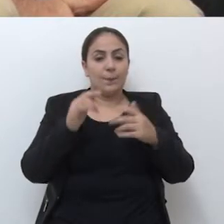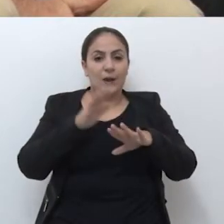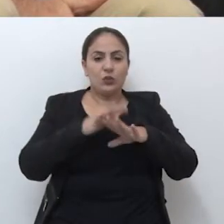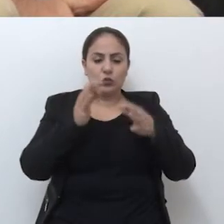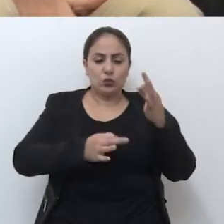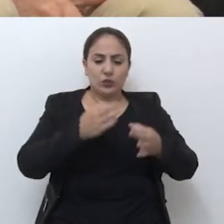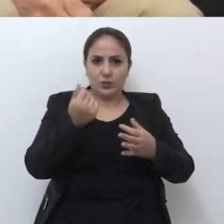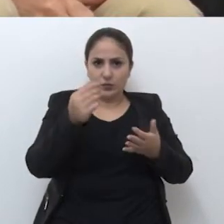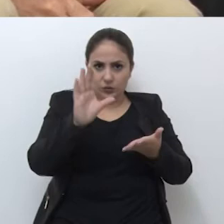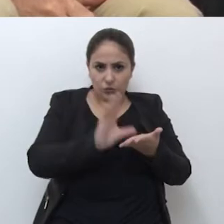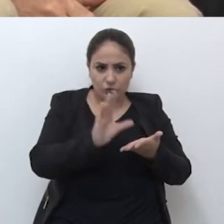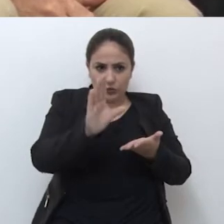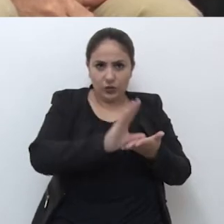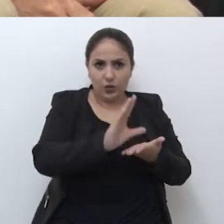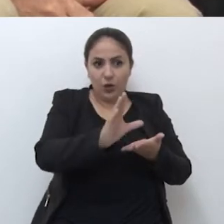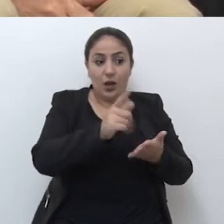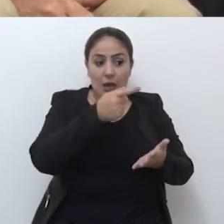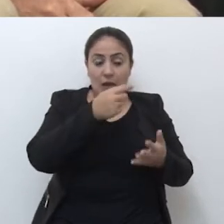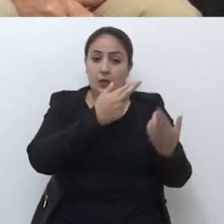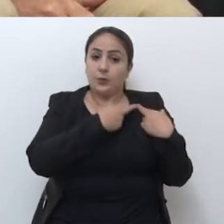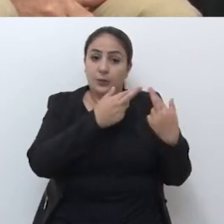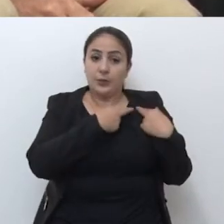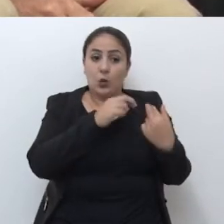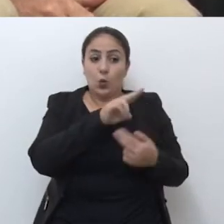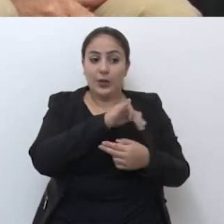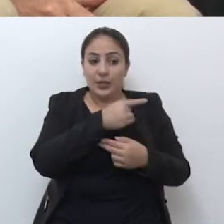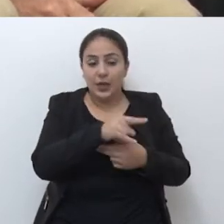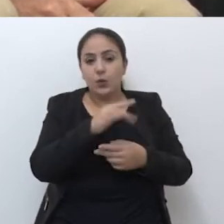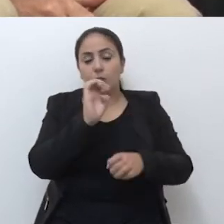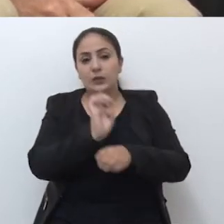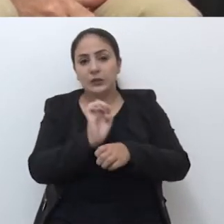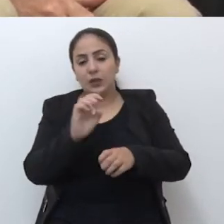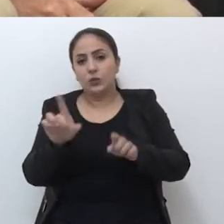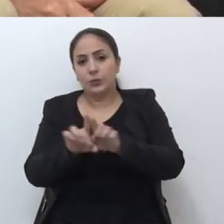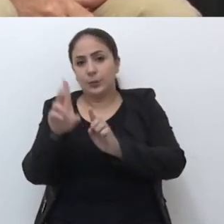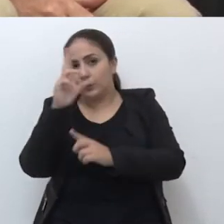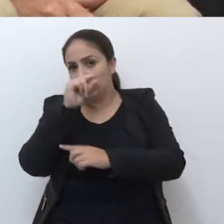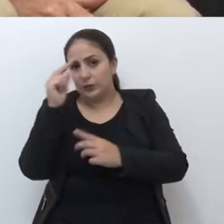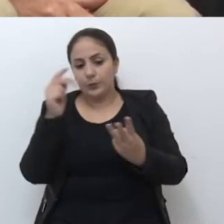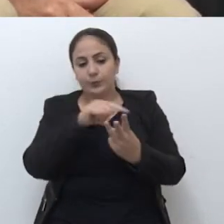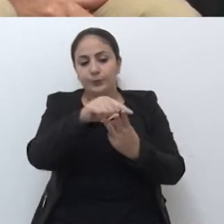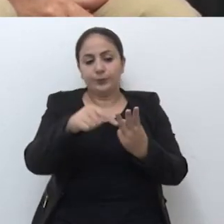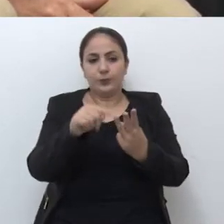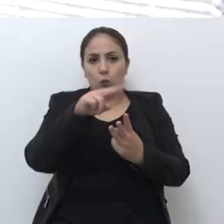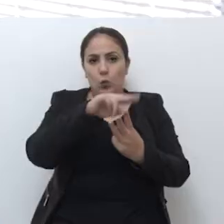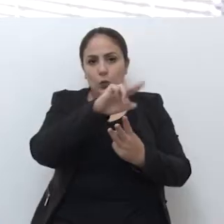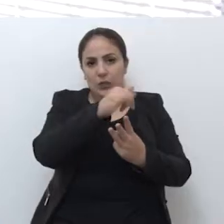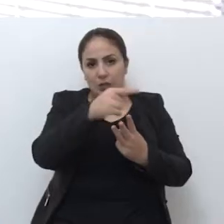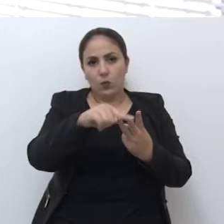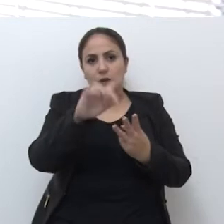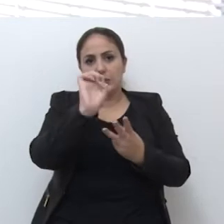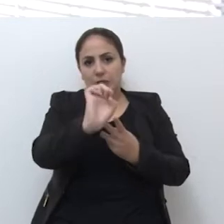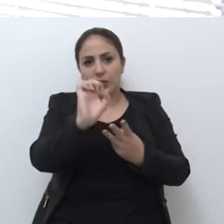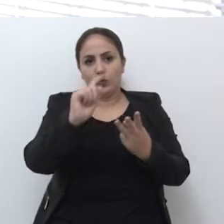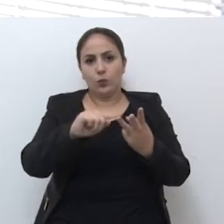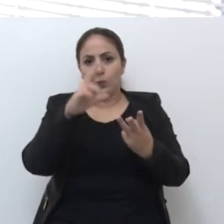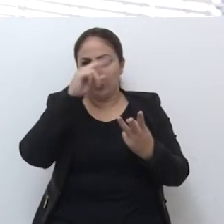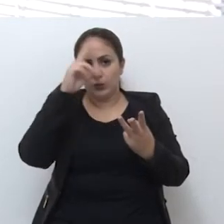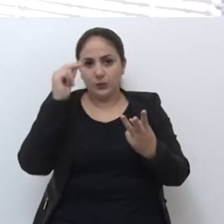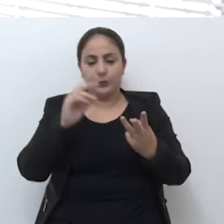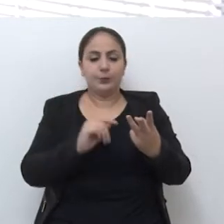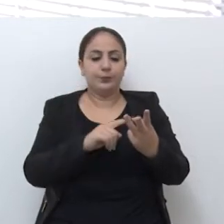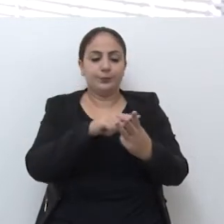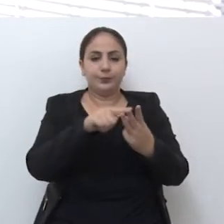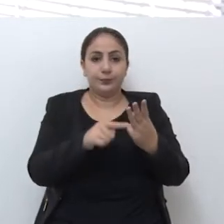mais justa de recursos e de obrigações entre União, estados e municípios. A maior parte dos recursos tinha que